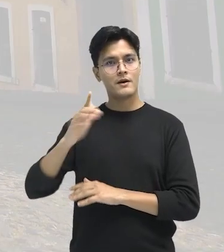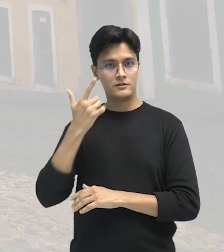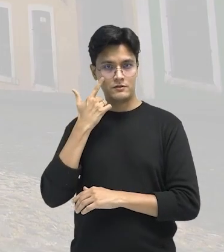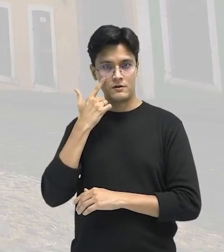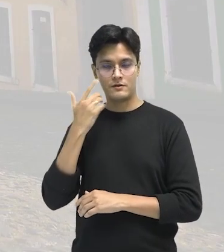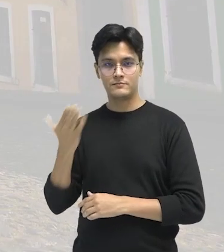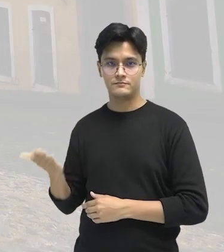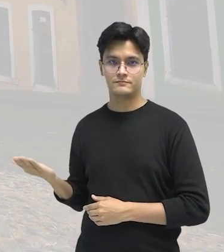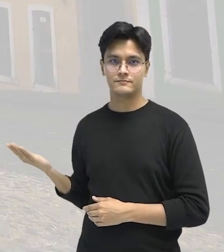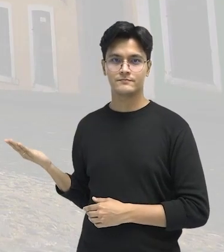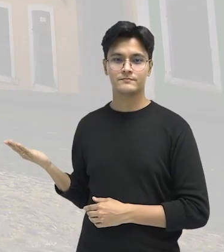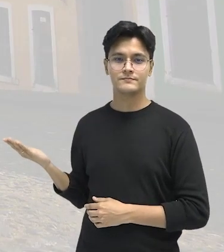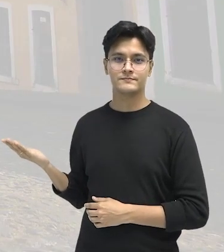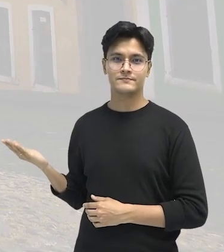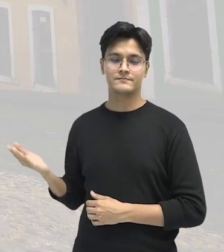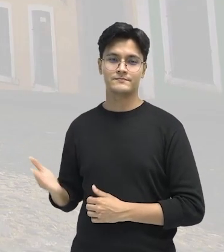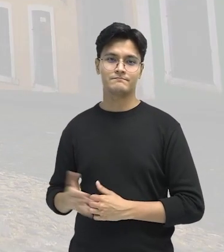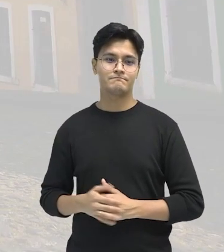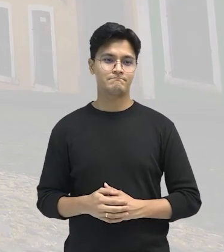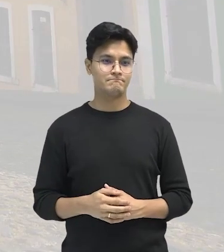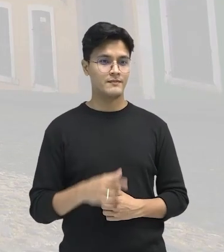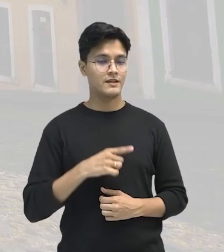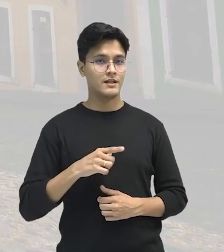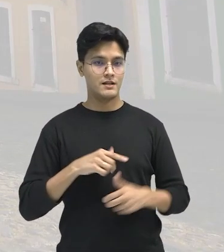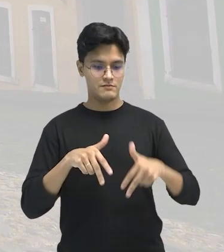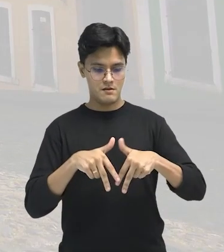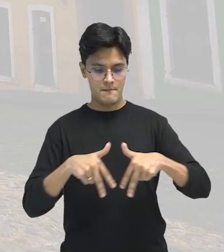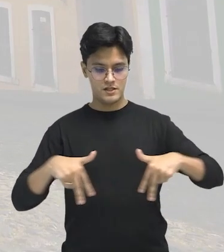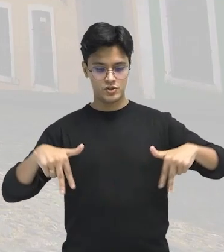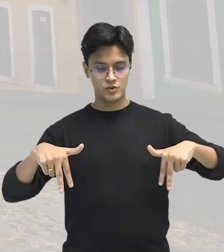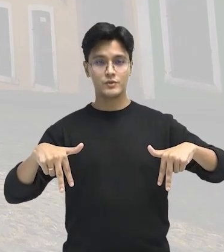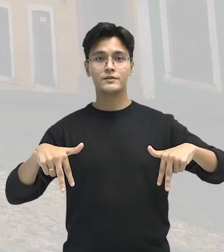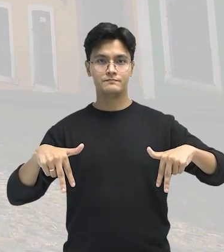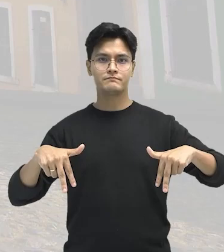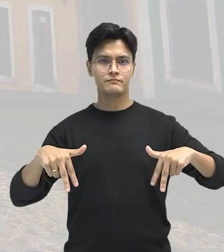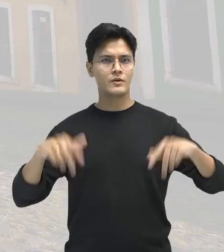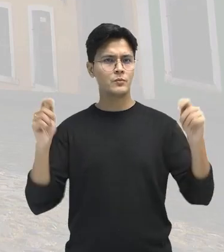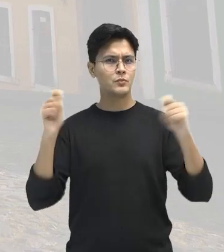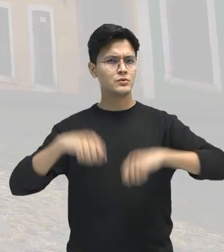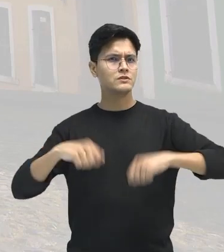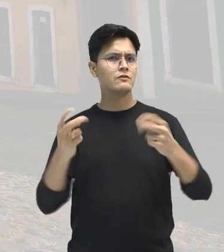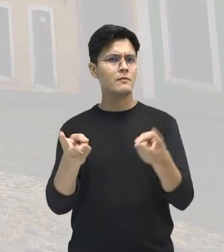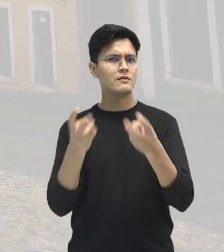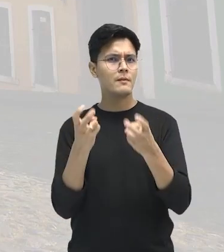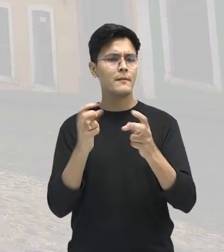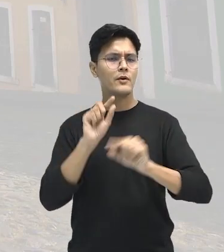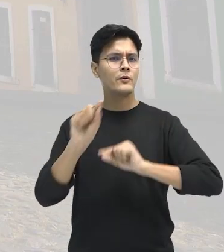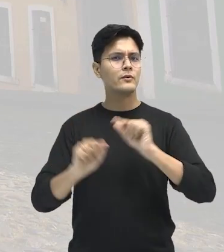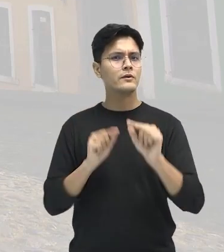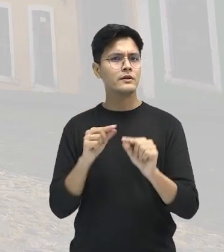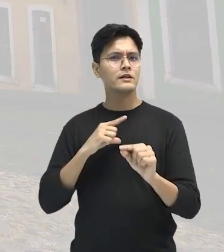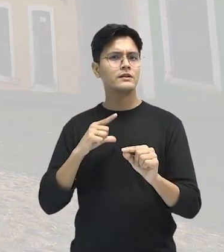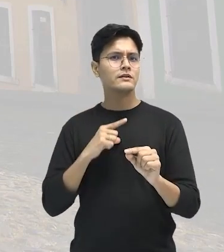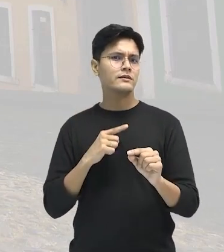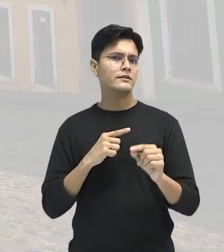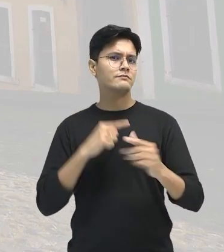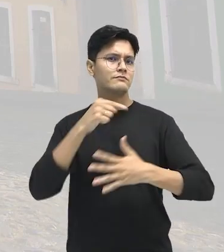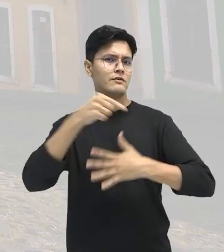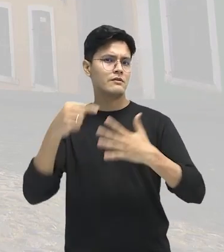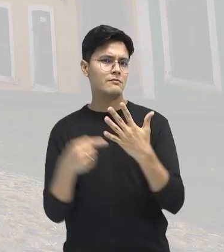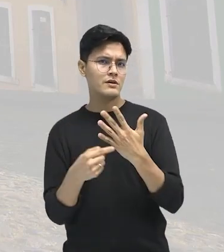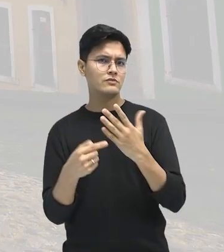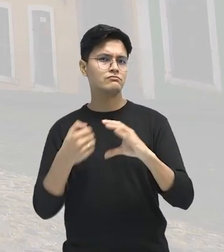comigo. Olha só aí, uma roda de capoeira. A gente consegue perceber aí os elementos tanto